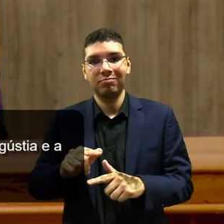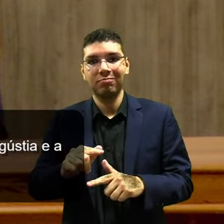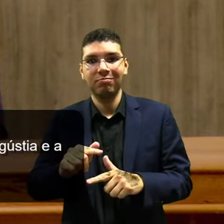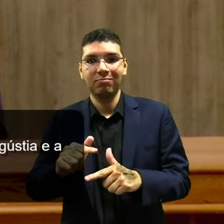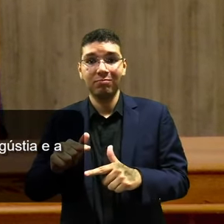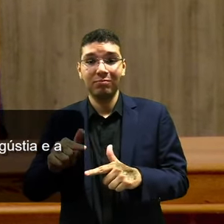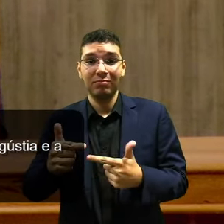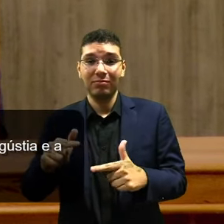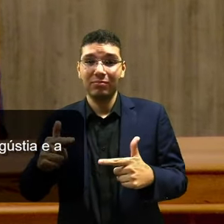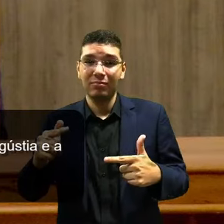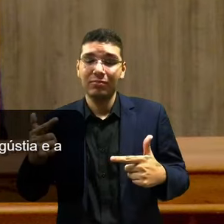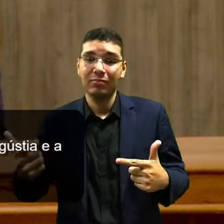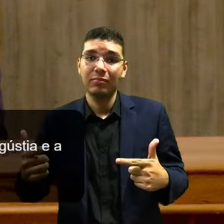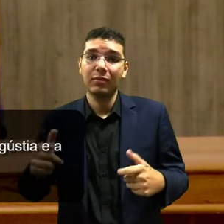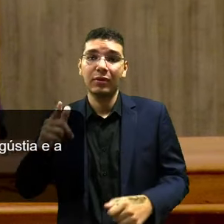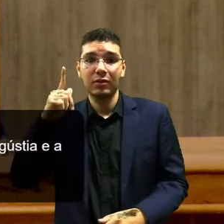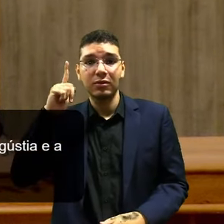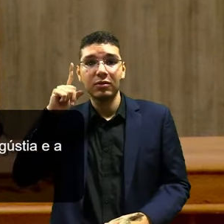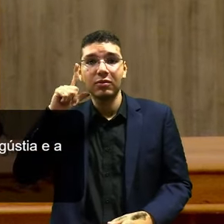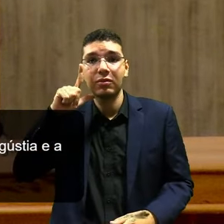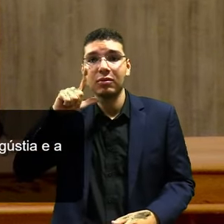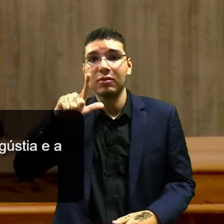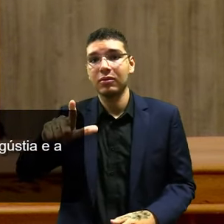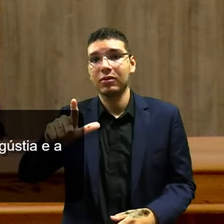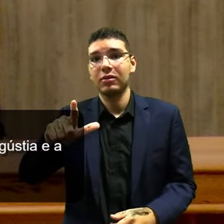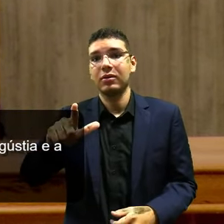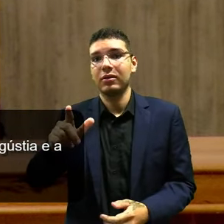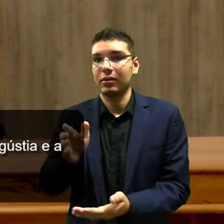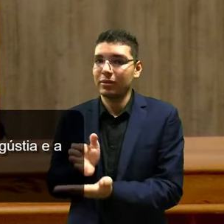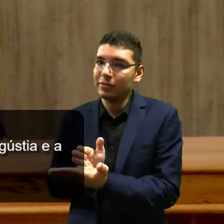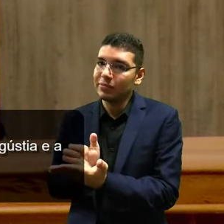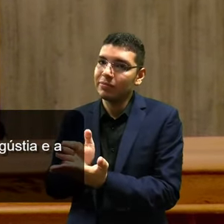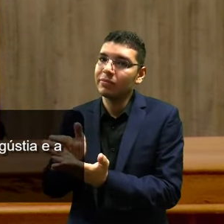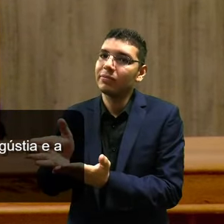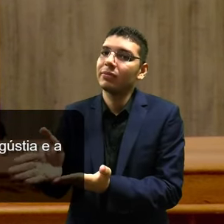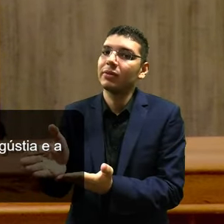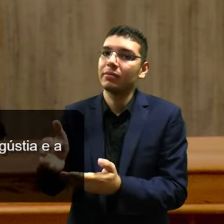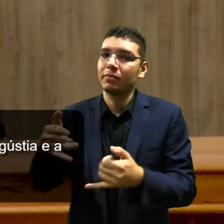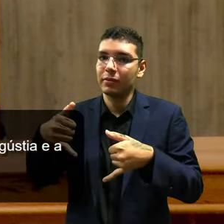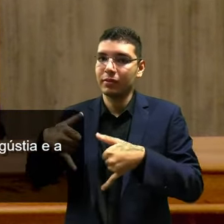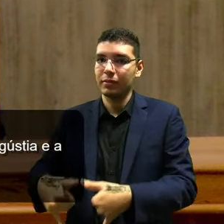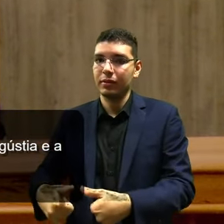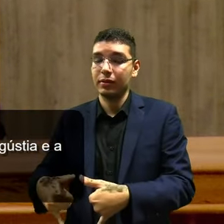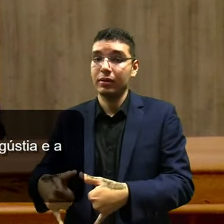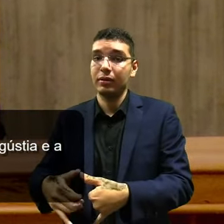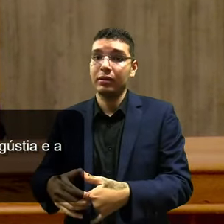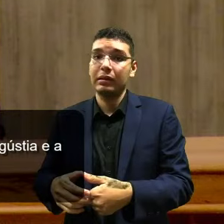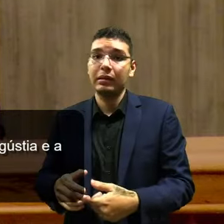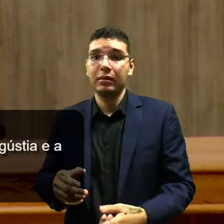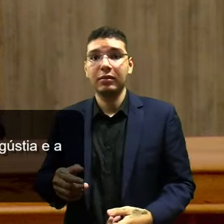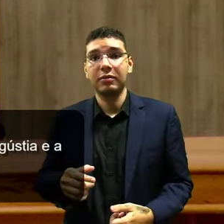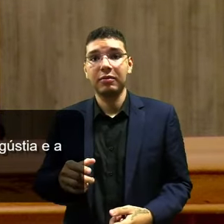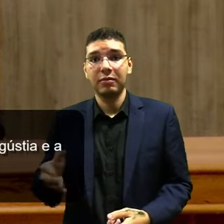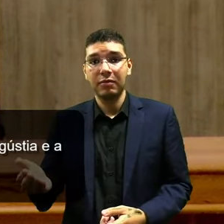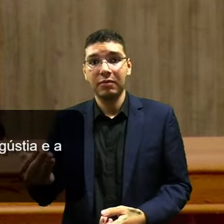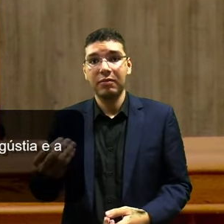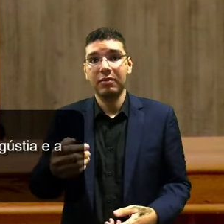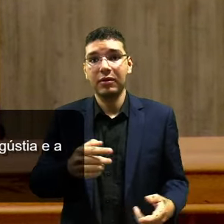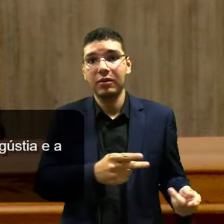si mesmo antes é de pouca duração e chegada da angústia e a